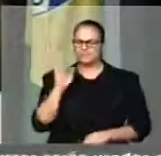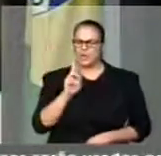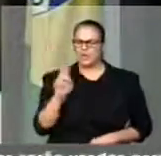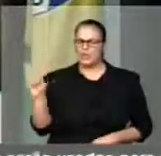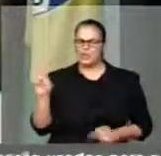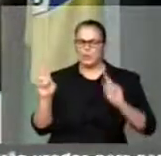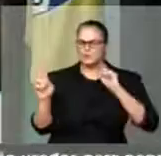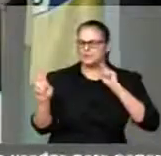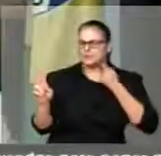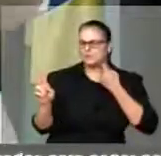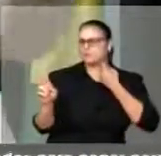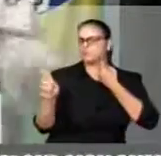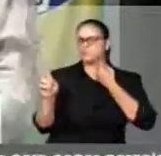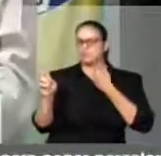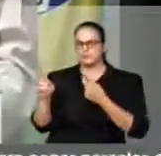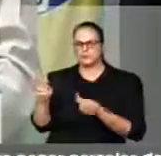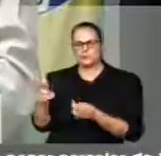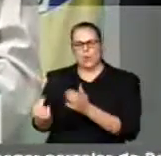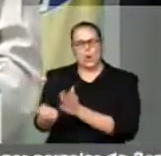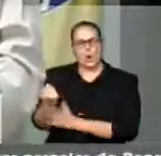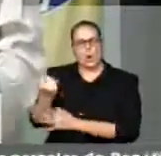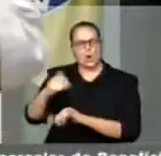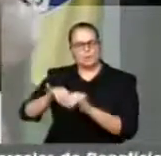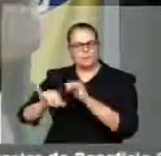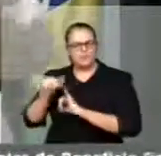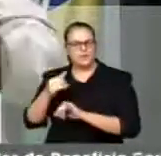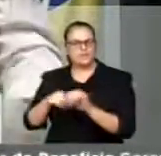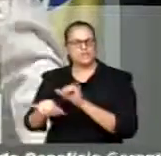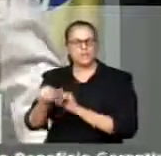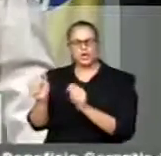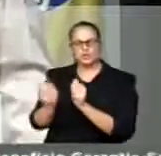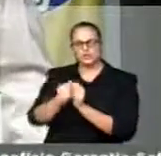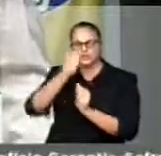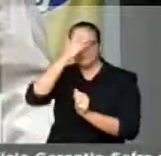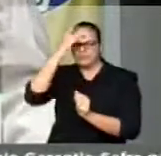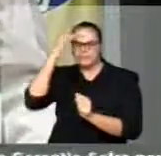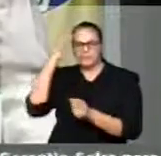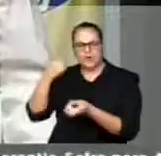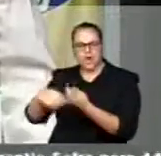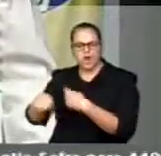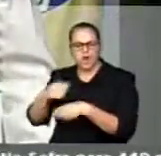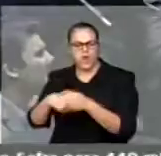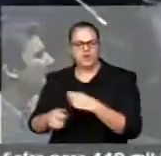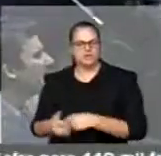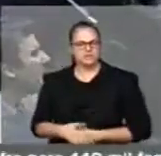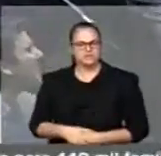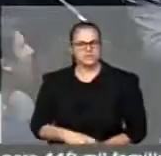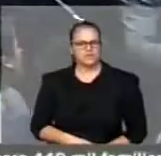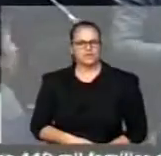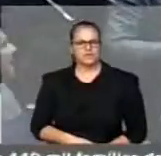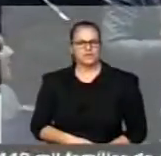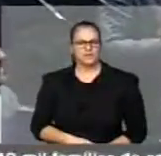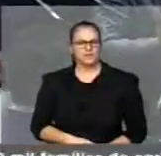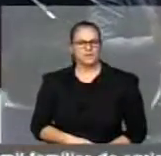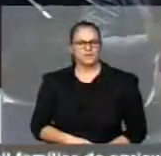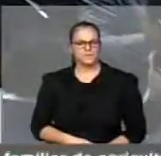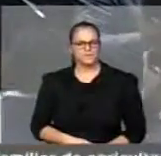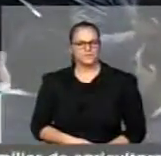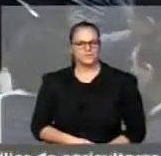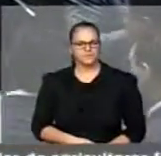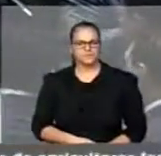na compra de laboratórios com doleiros? Senhor presidente, o que